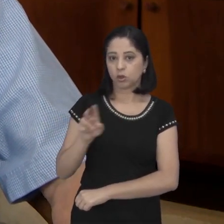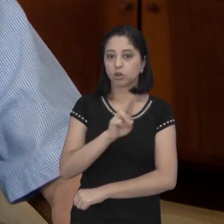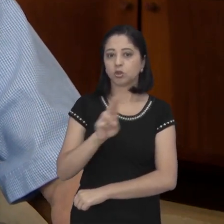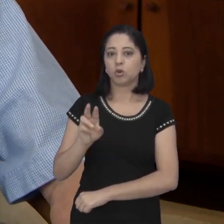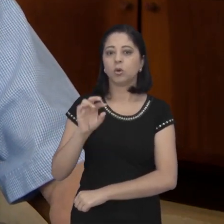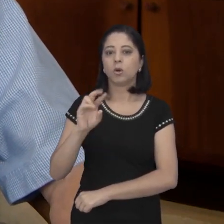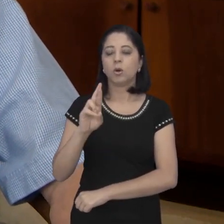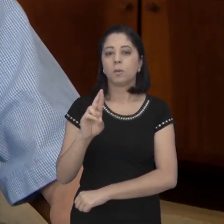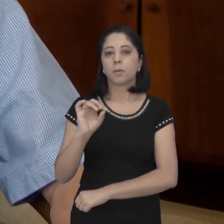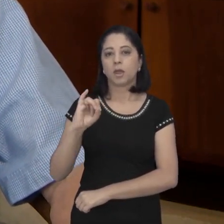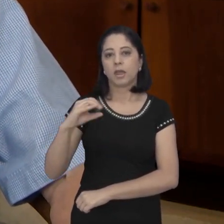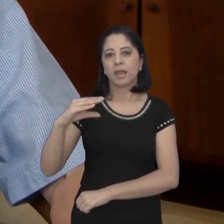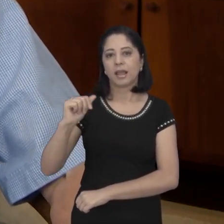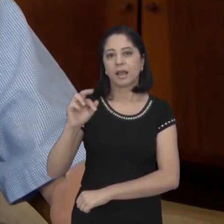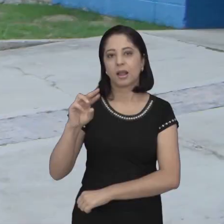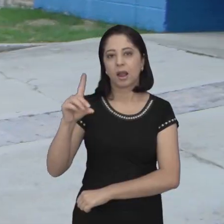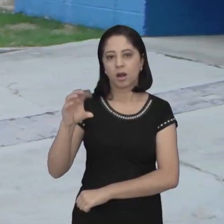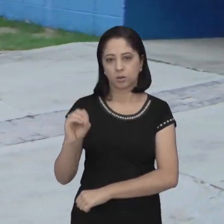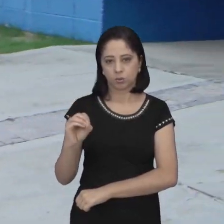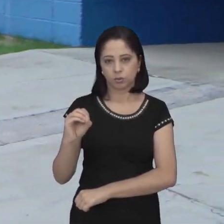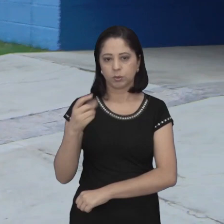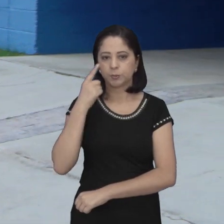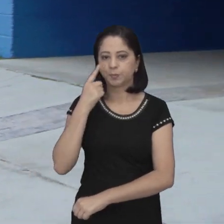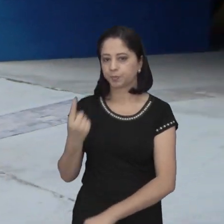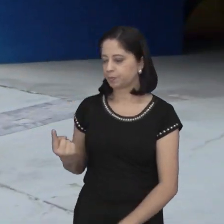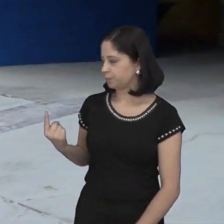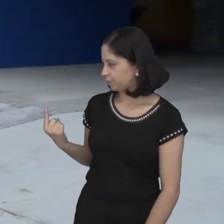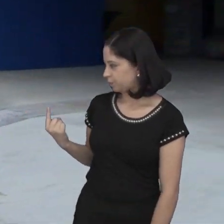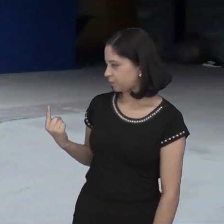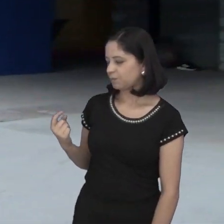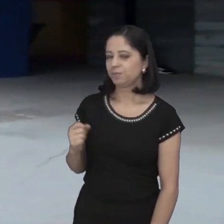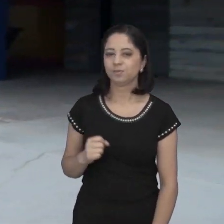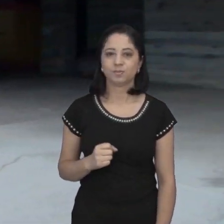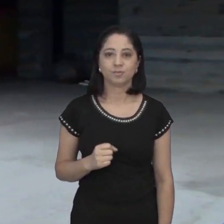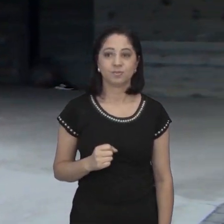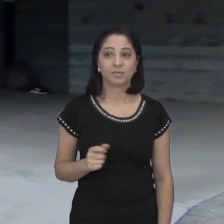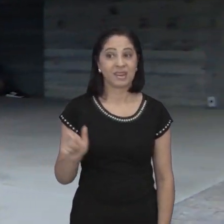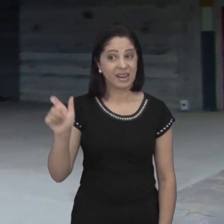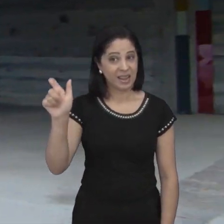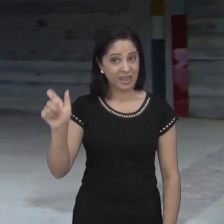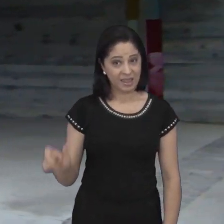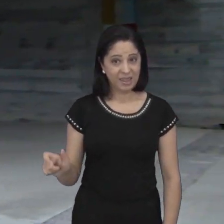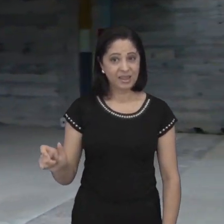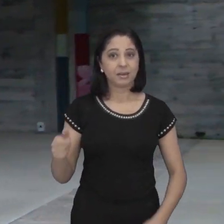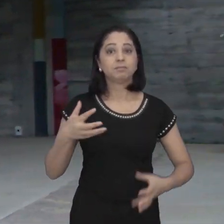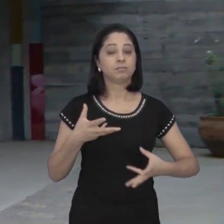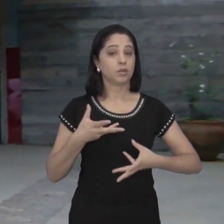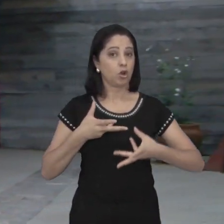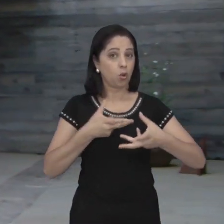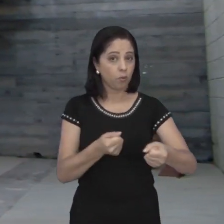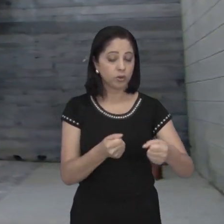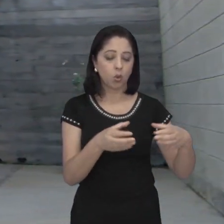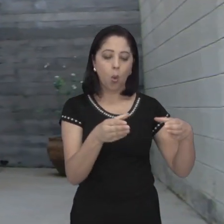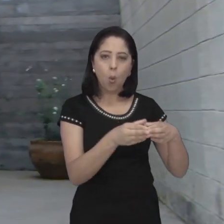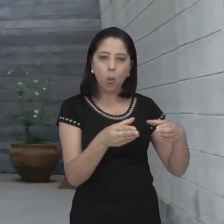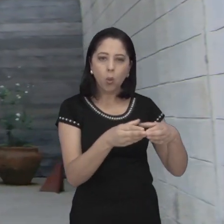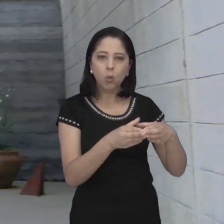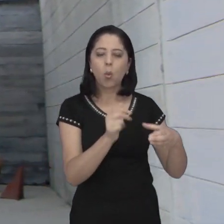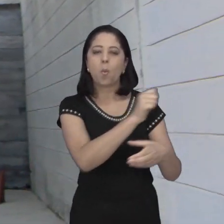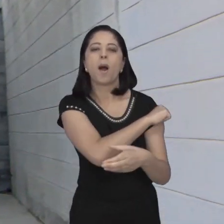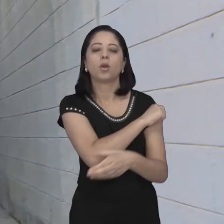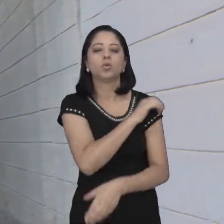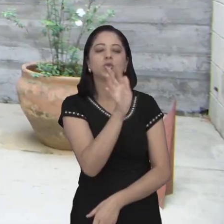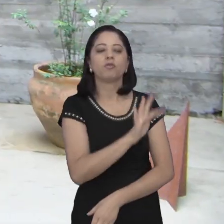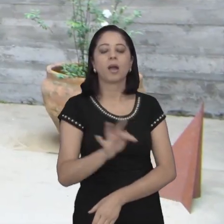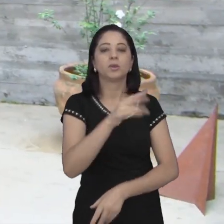A própria estrutura, o jeito que ele apoiou a casa nos muros, a estrutura com esse